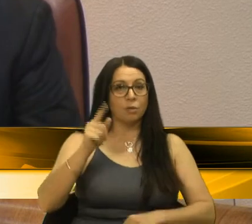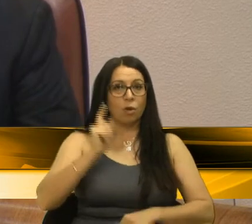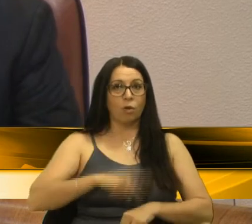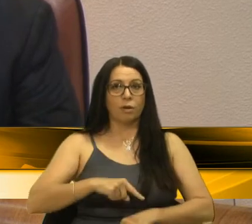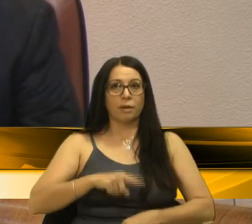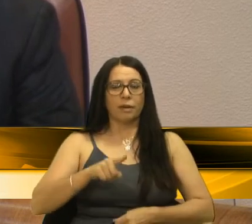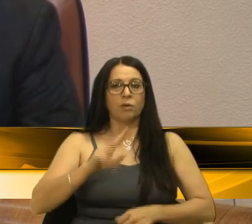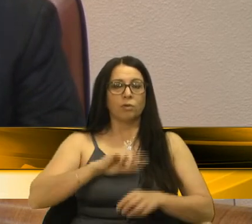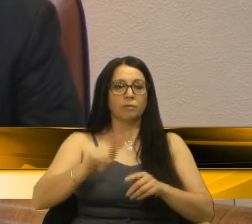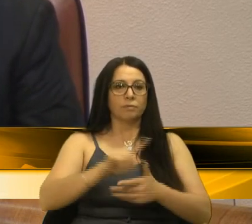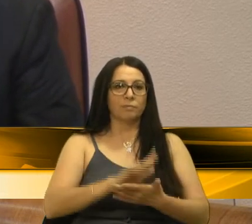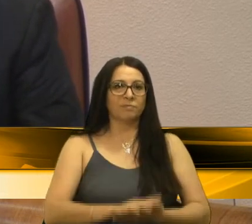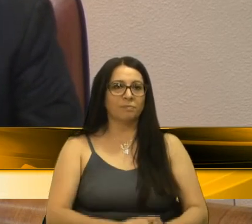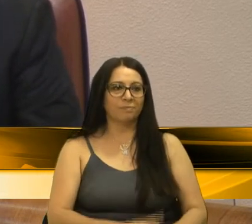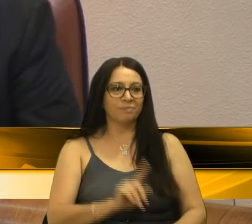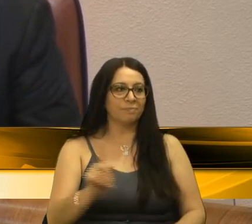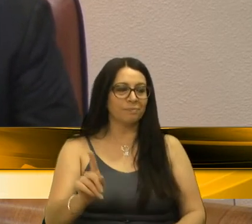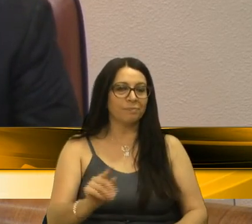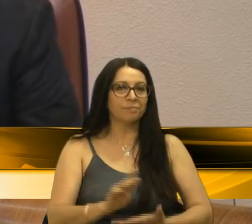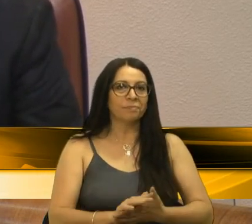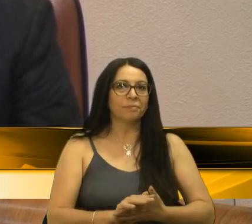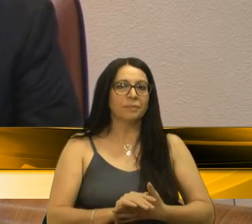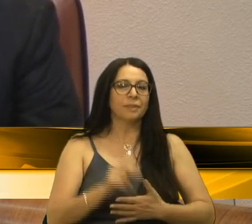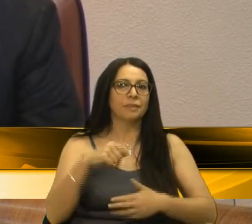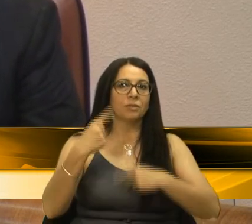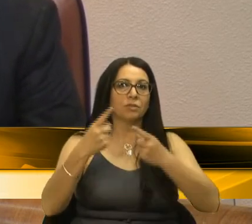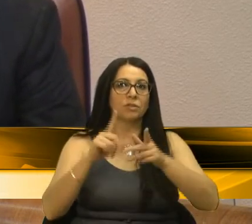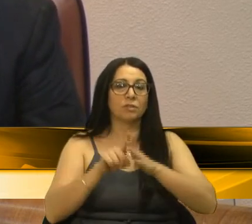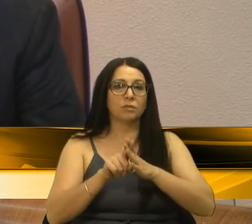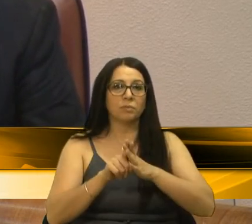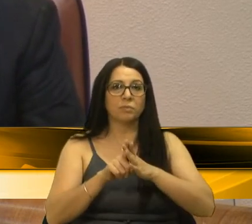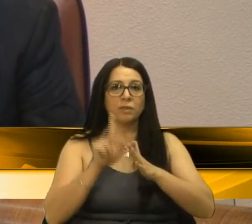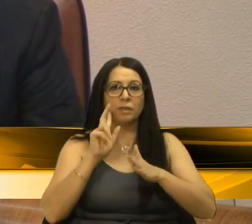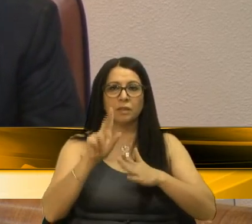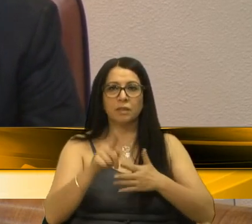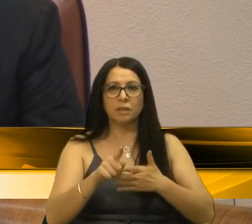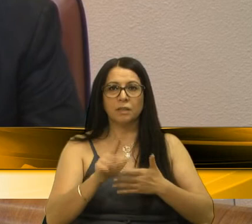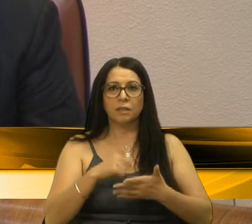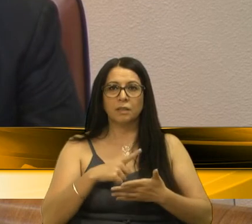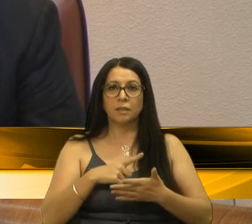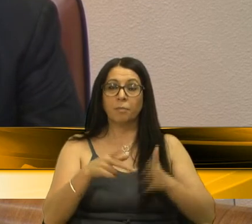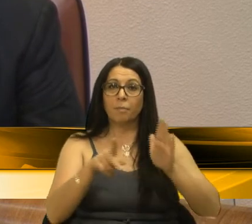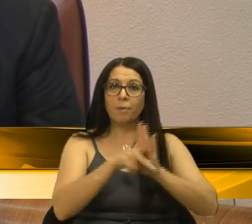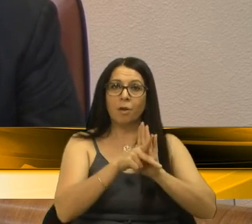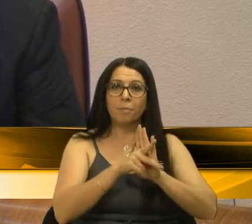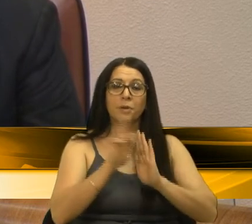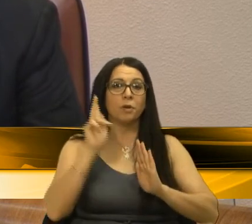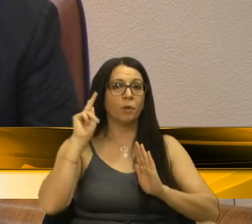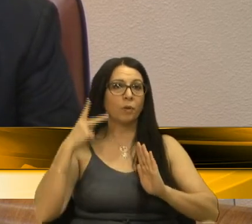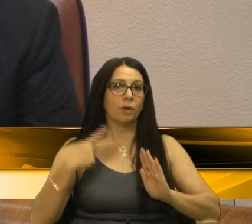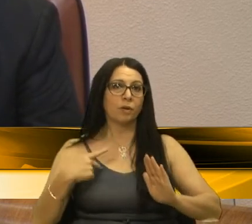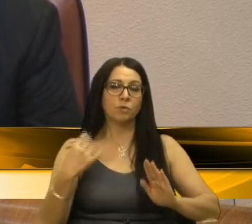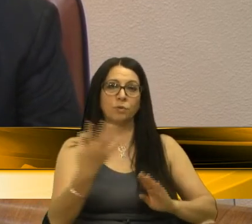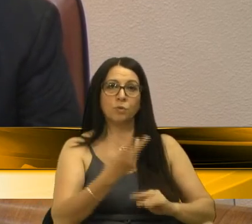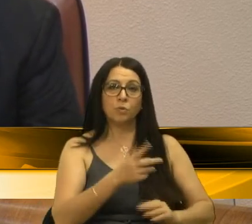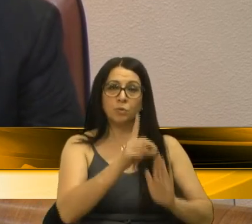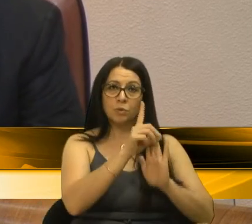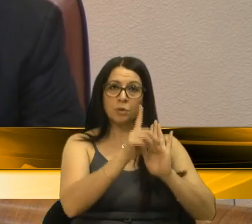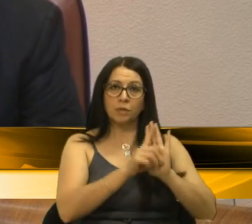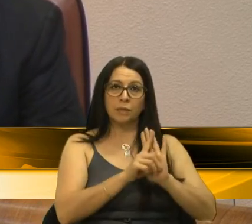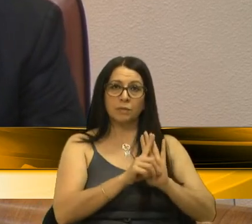ora não encontra razoável fundamento, inclusive porque ela própria reconhece que o procedimento previsto pelo decreto